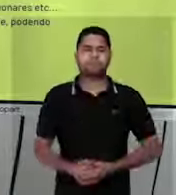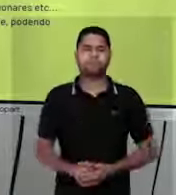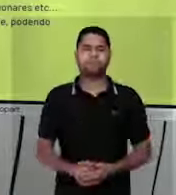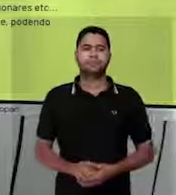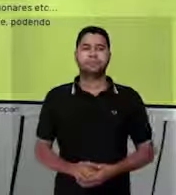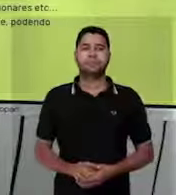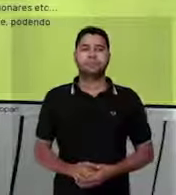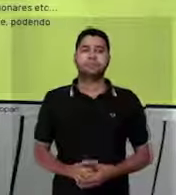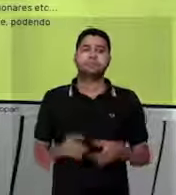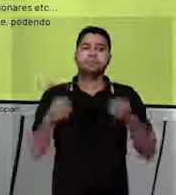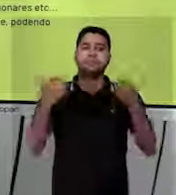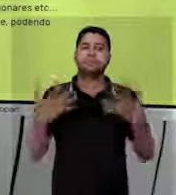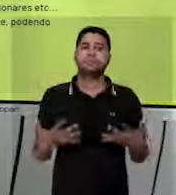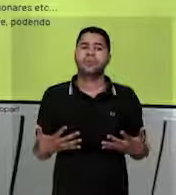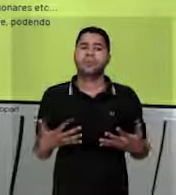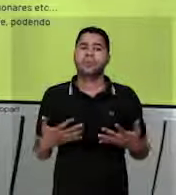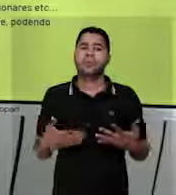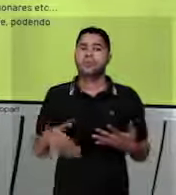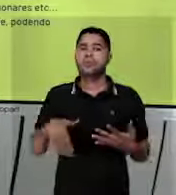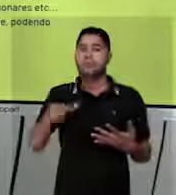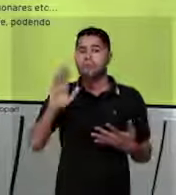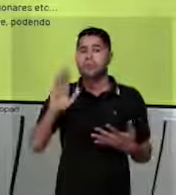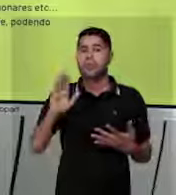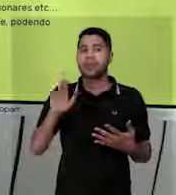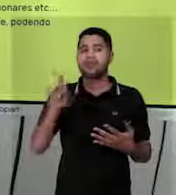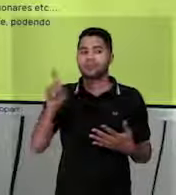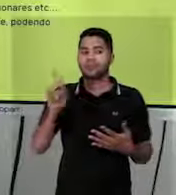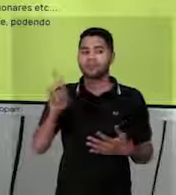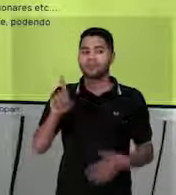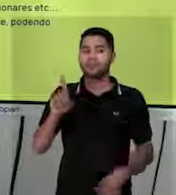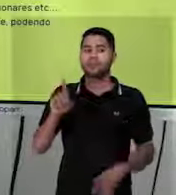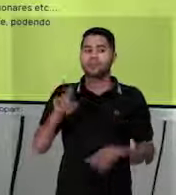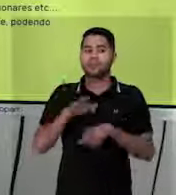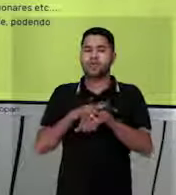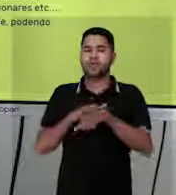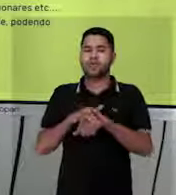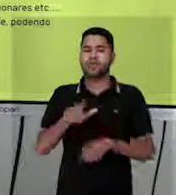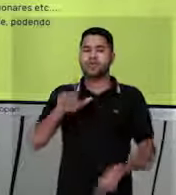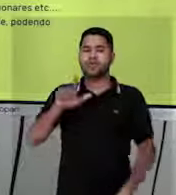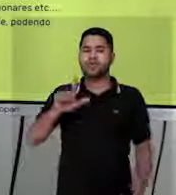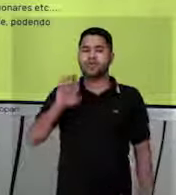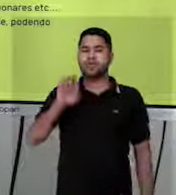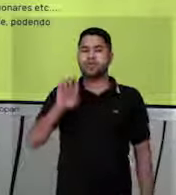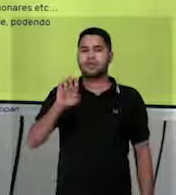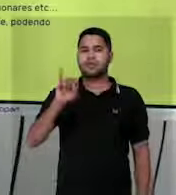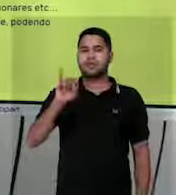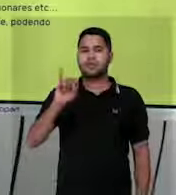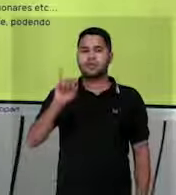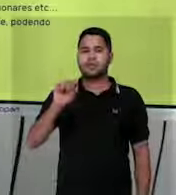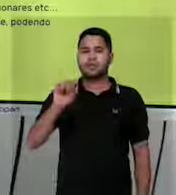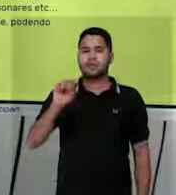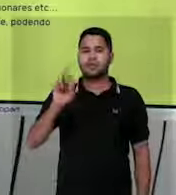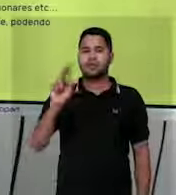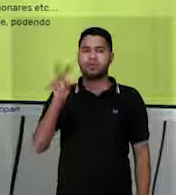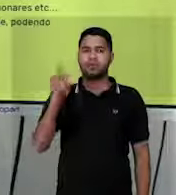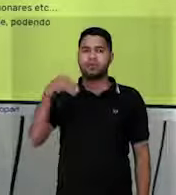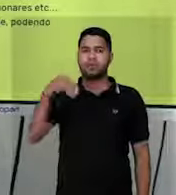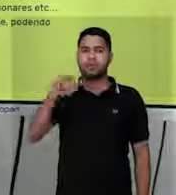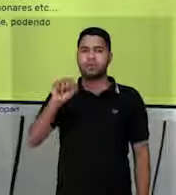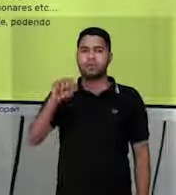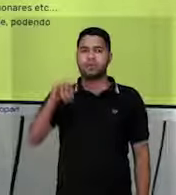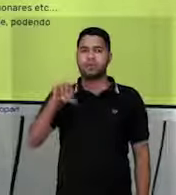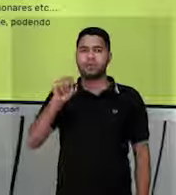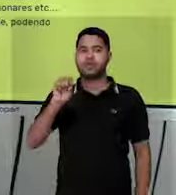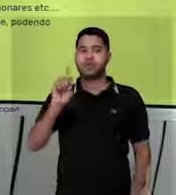Então, vou falar para vocês um pouquinho mais sobre a leishmaniose. Nós temos dois tipos, leishmaniose cutânea